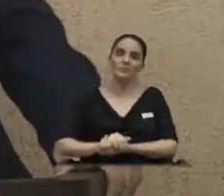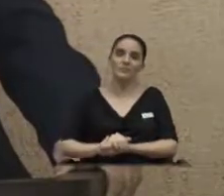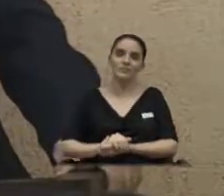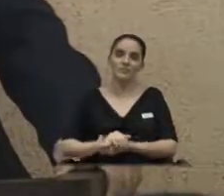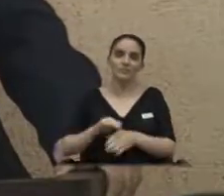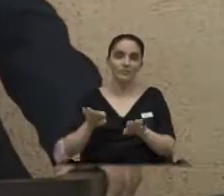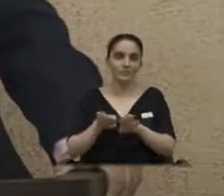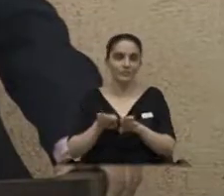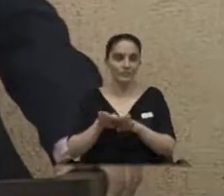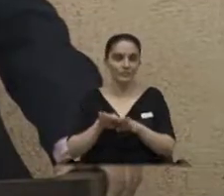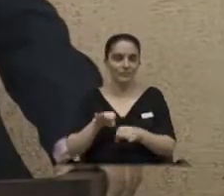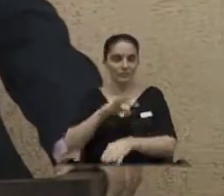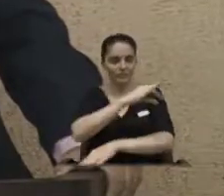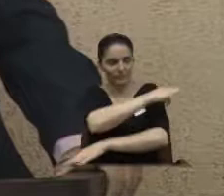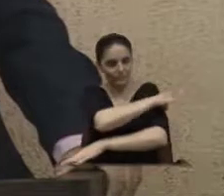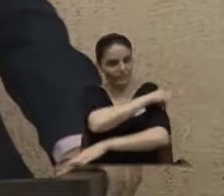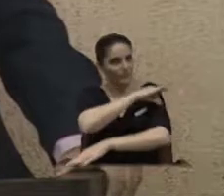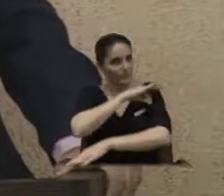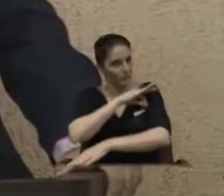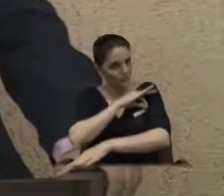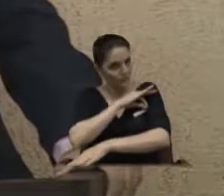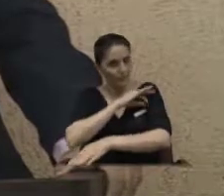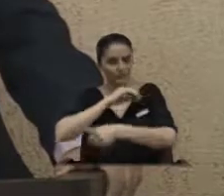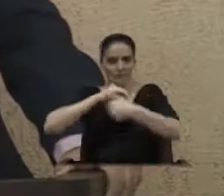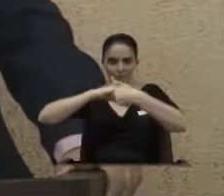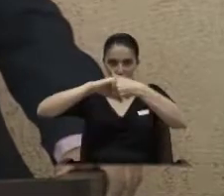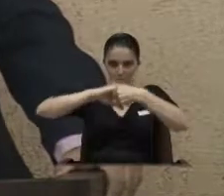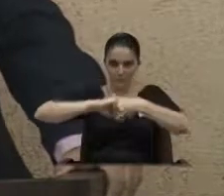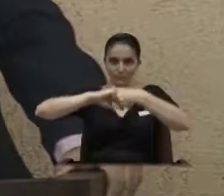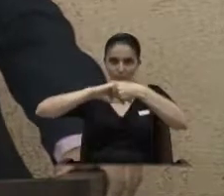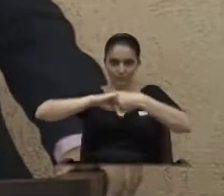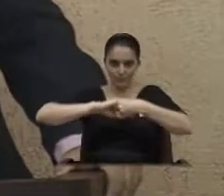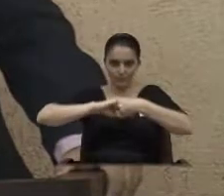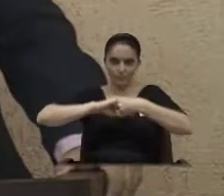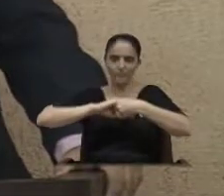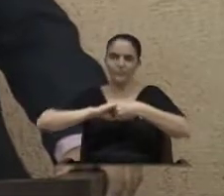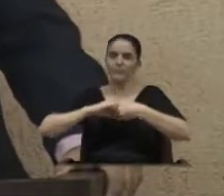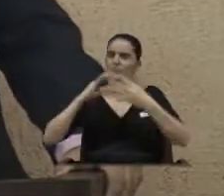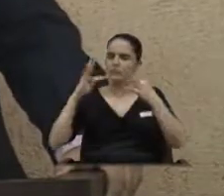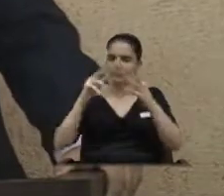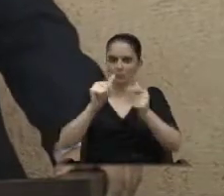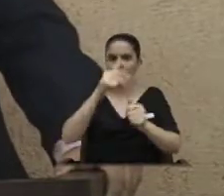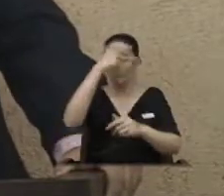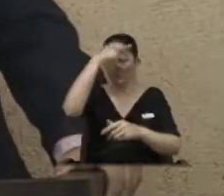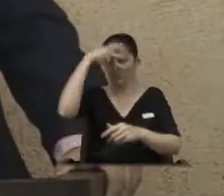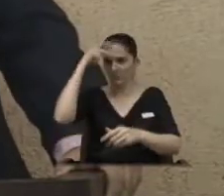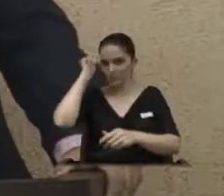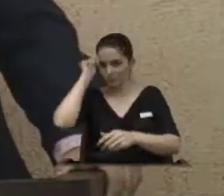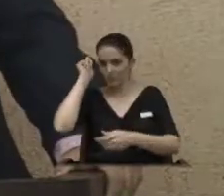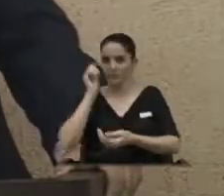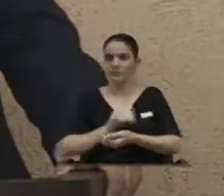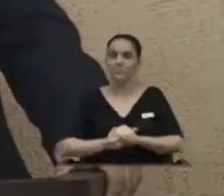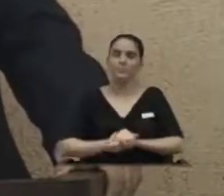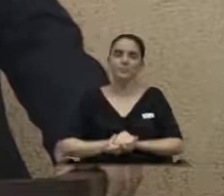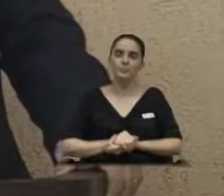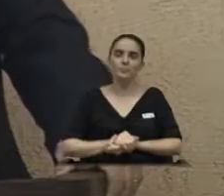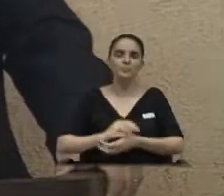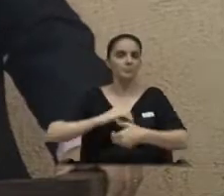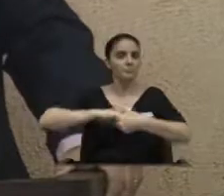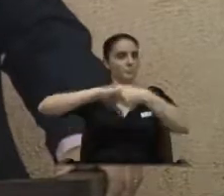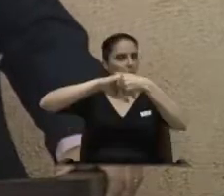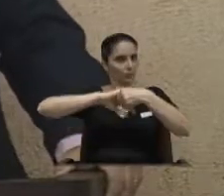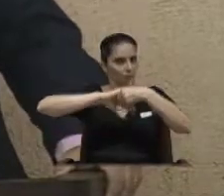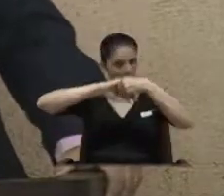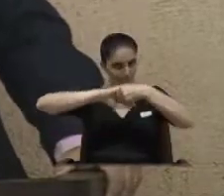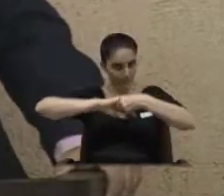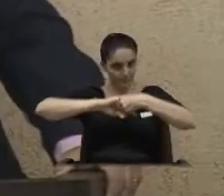nosso prefeito, Mário Bution, e na pessoa dele, todo o pessoal do Executivo. E saudar todos os